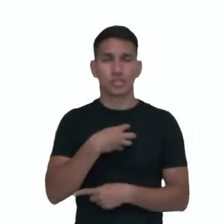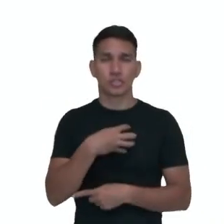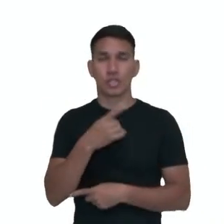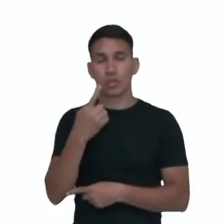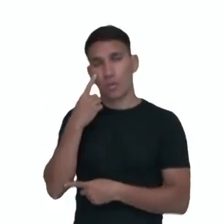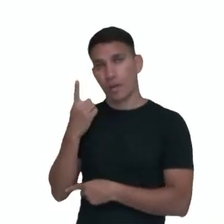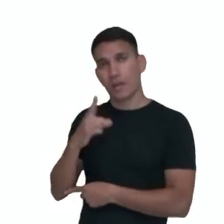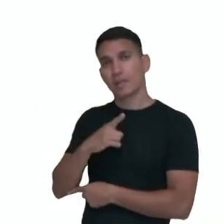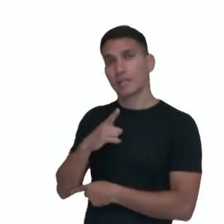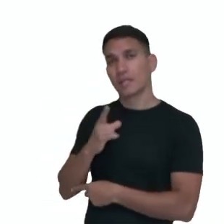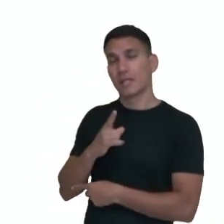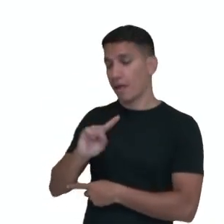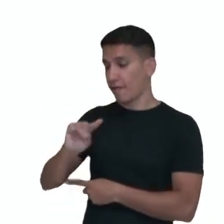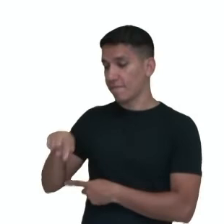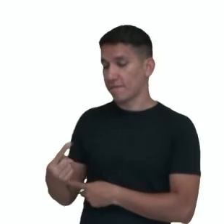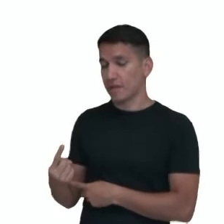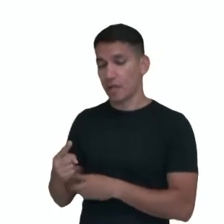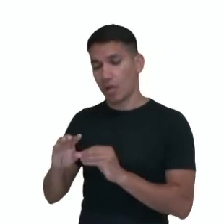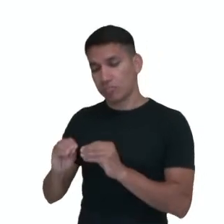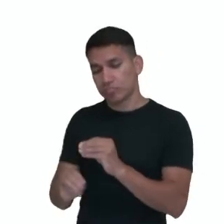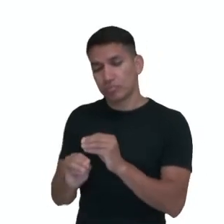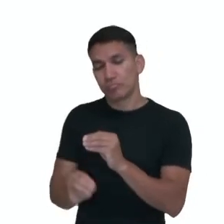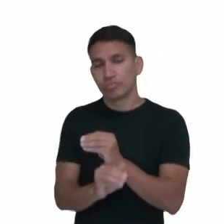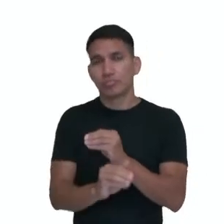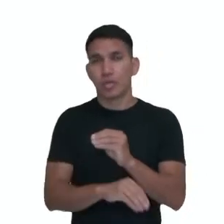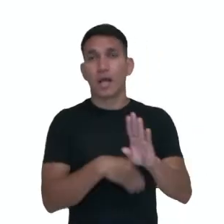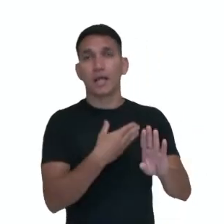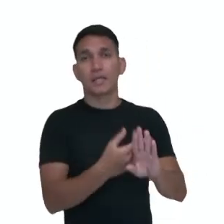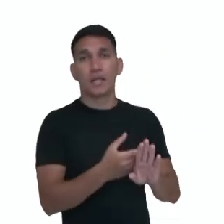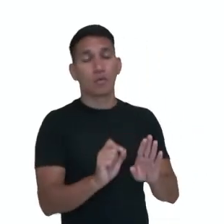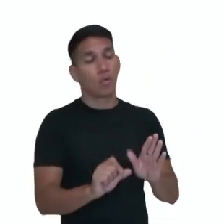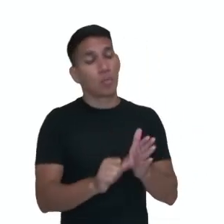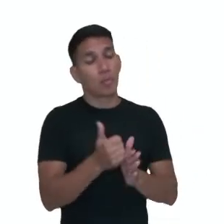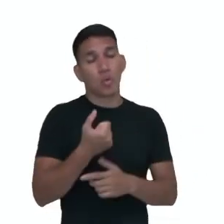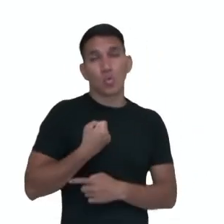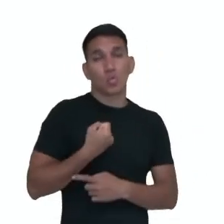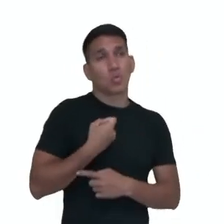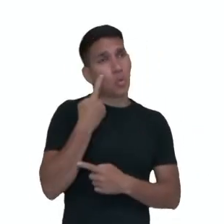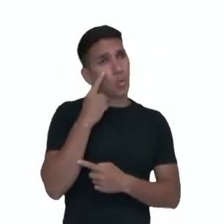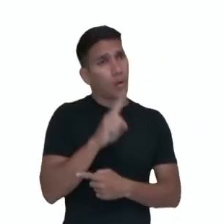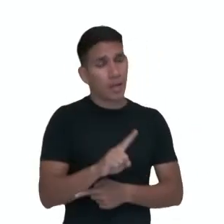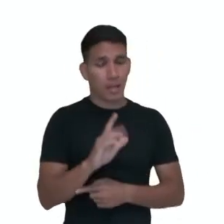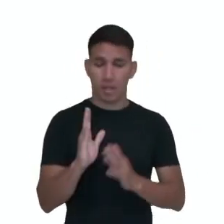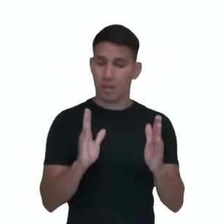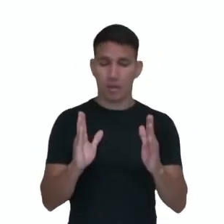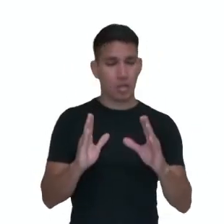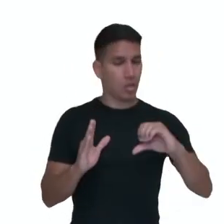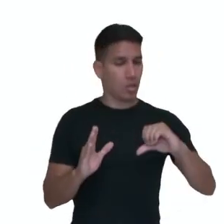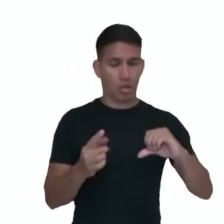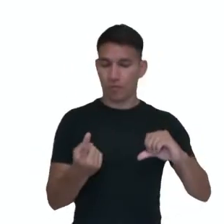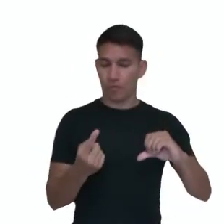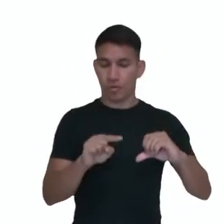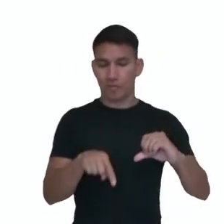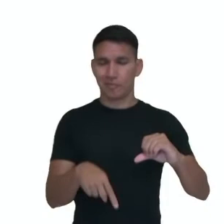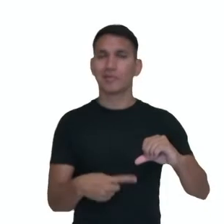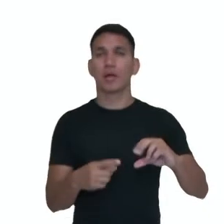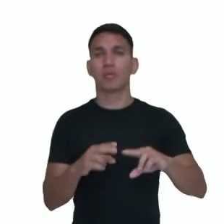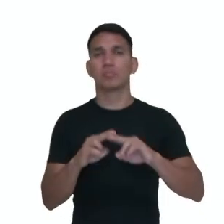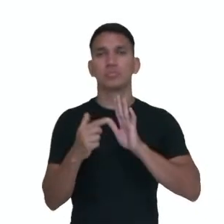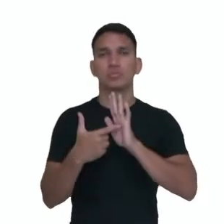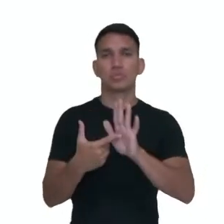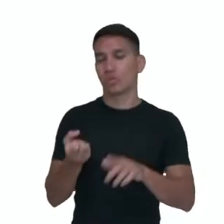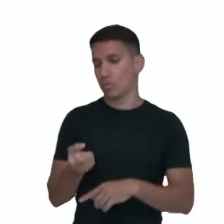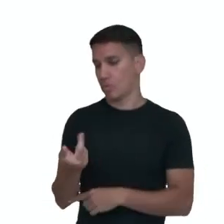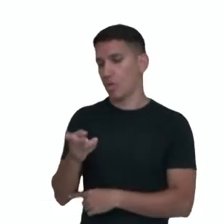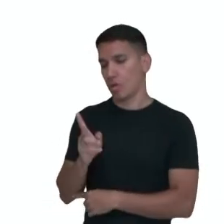andando até encontrar o primeiro algarismo diferente de zero. Nesse caso, ficou aqui entre o 9 e o 1. Representamos os demais